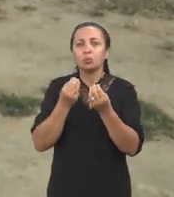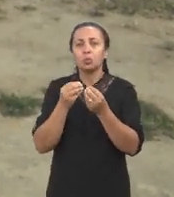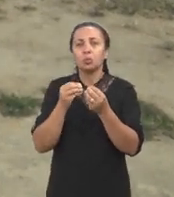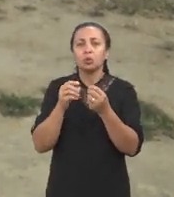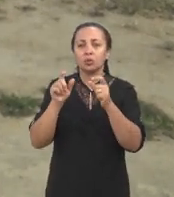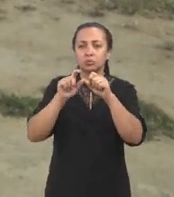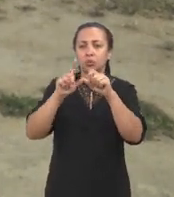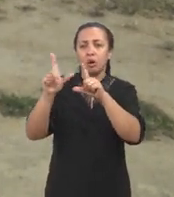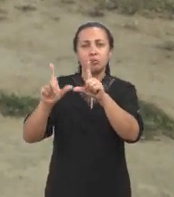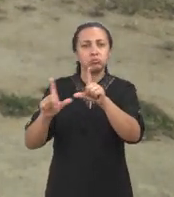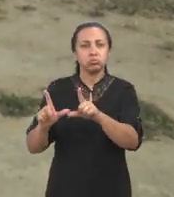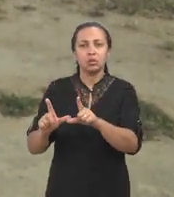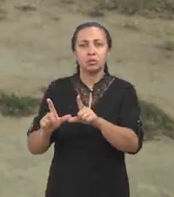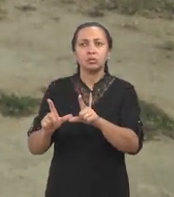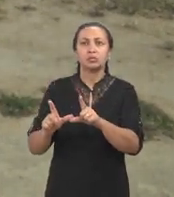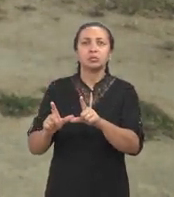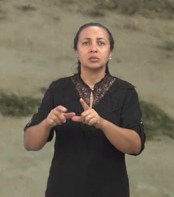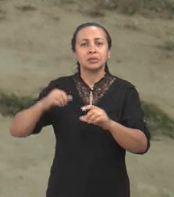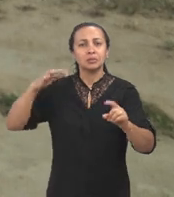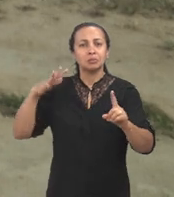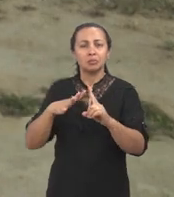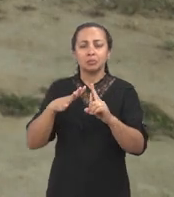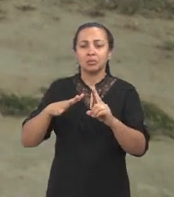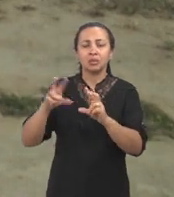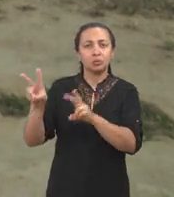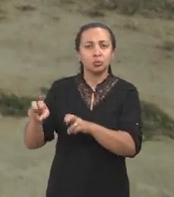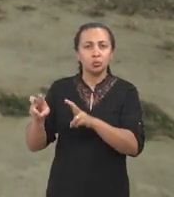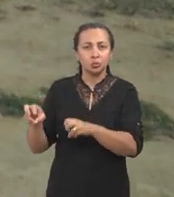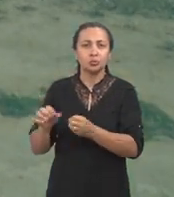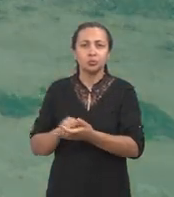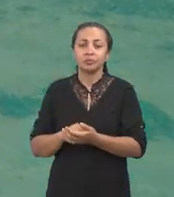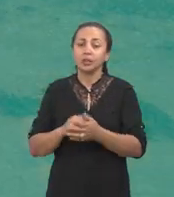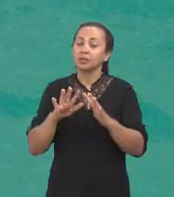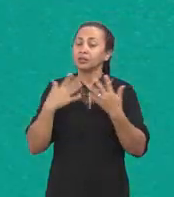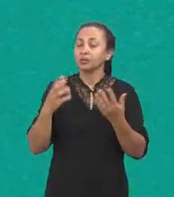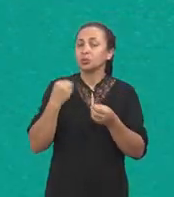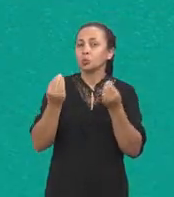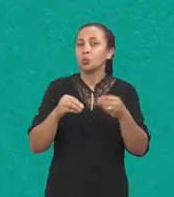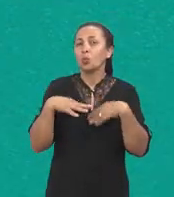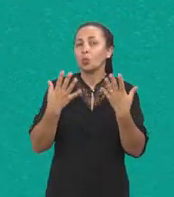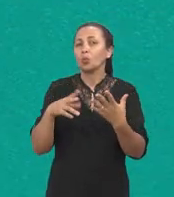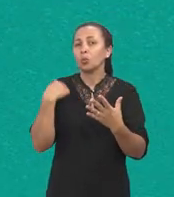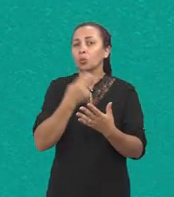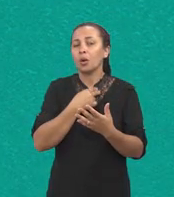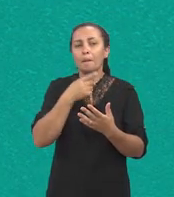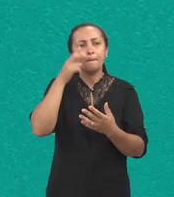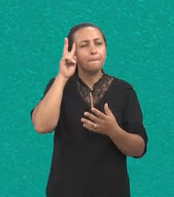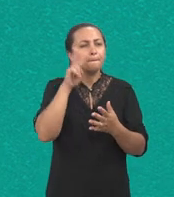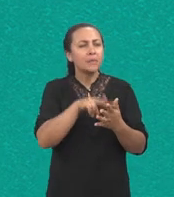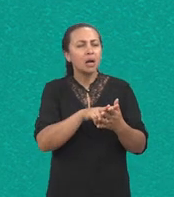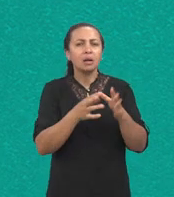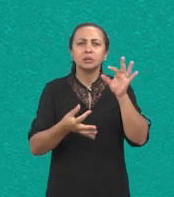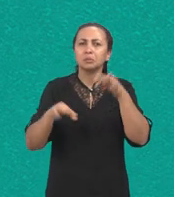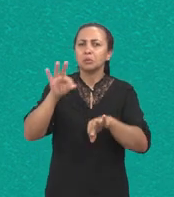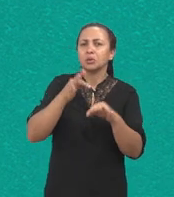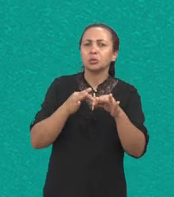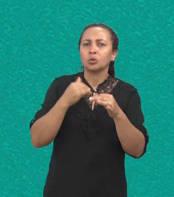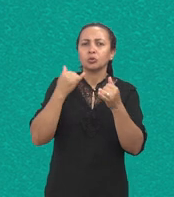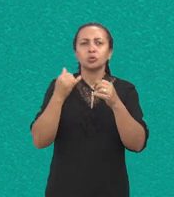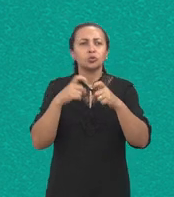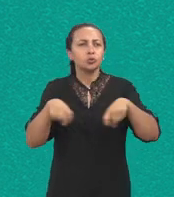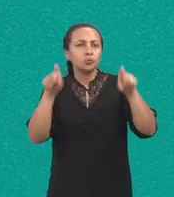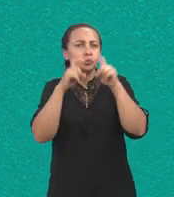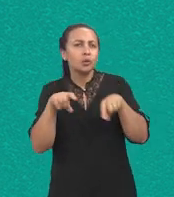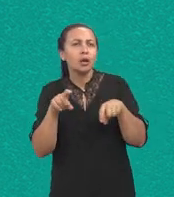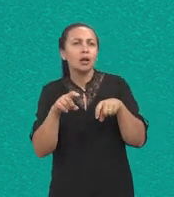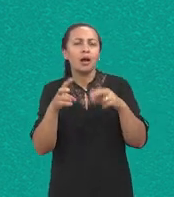esse que esses programas do plano de ações articuladas tem impactado na educação do campo aí quando a gente vai para a questão por exemplo de laboratório de